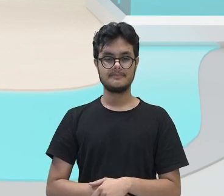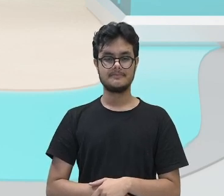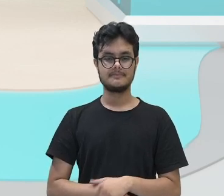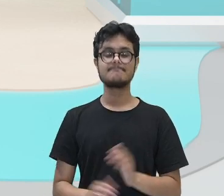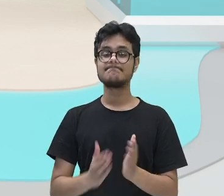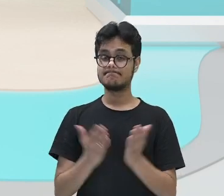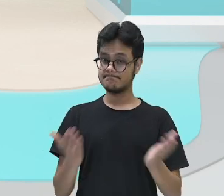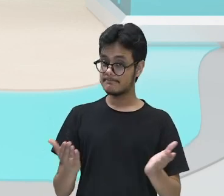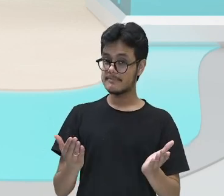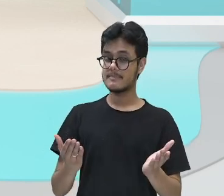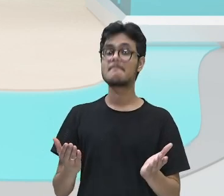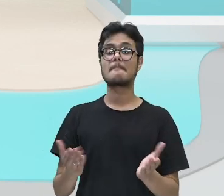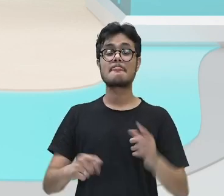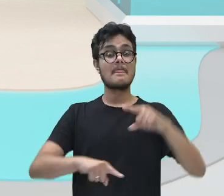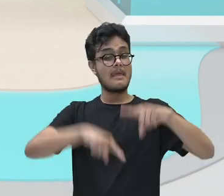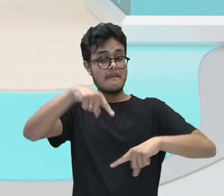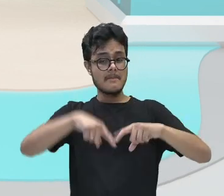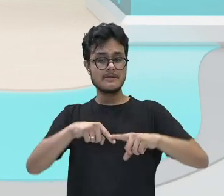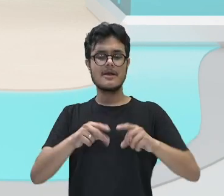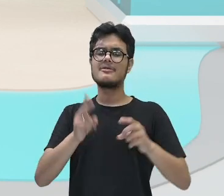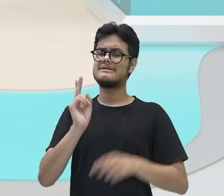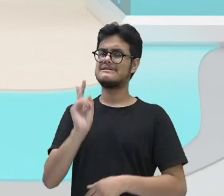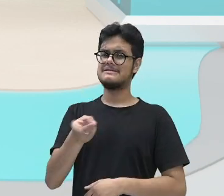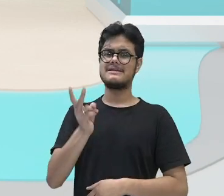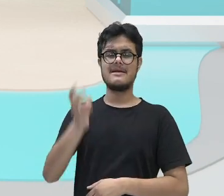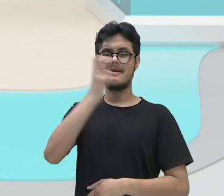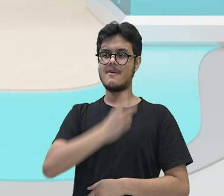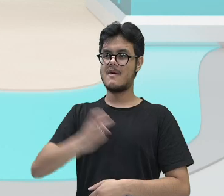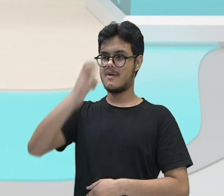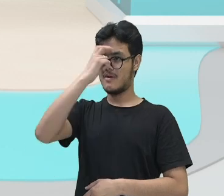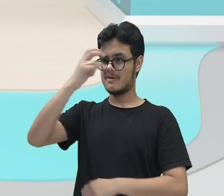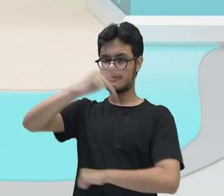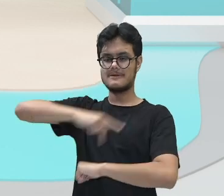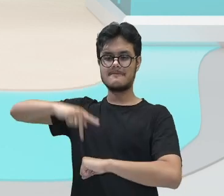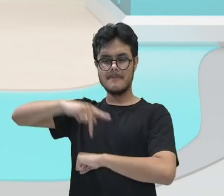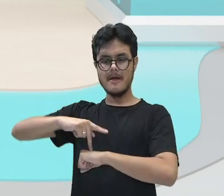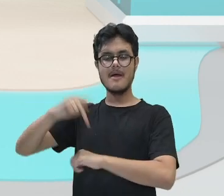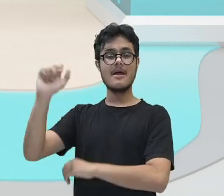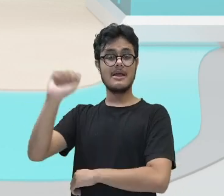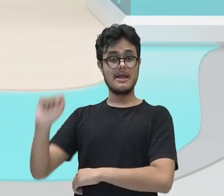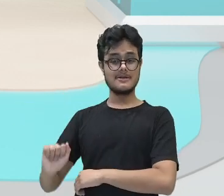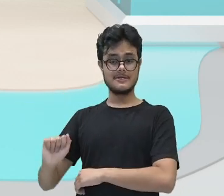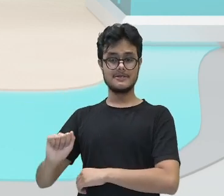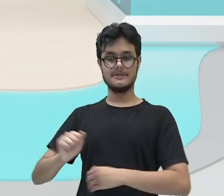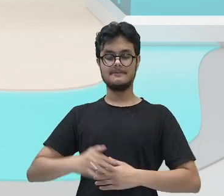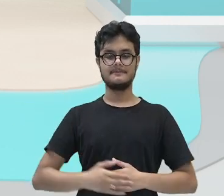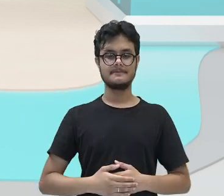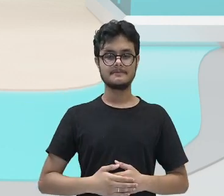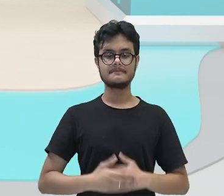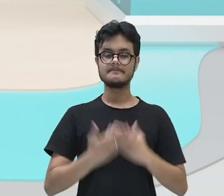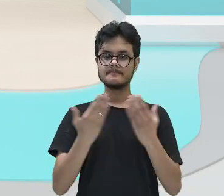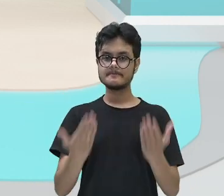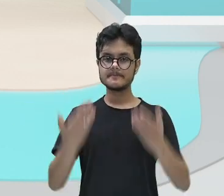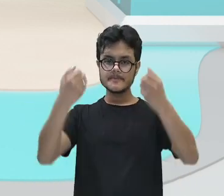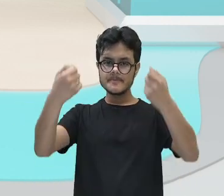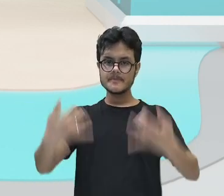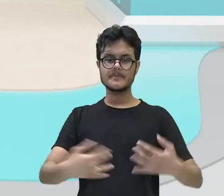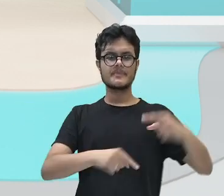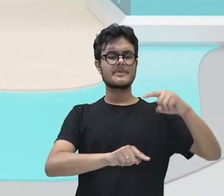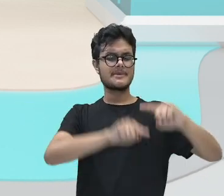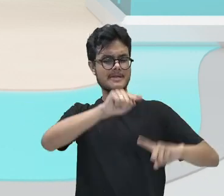são alguns instrumentos que fazem parte da questão clássica e cultural daquele país que